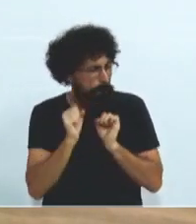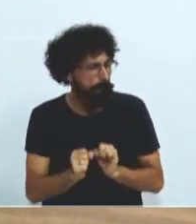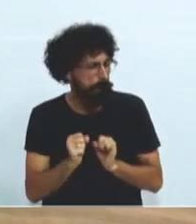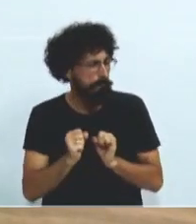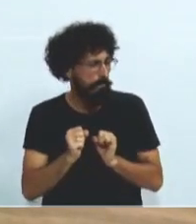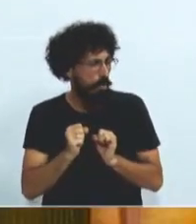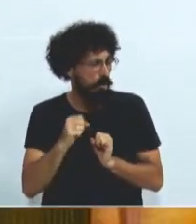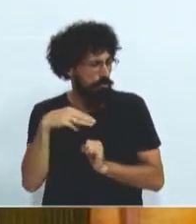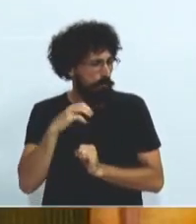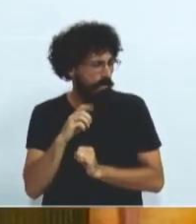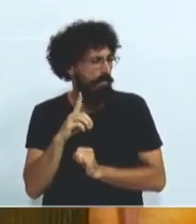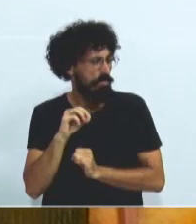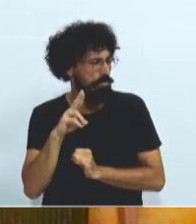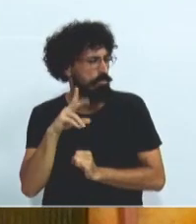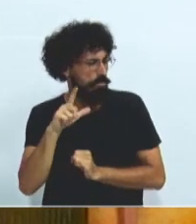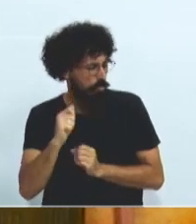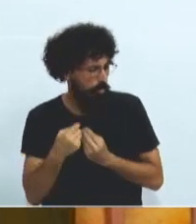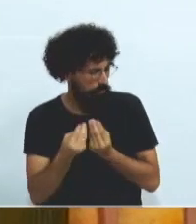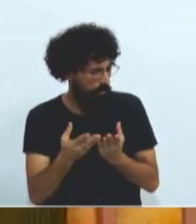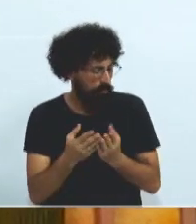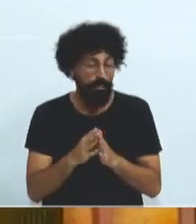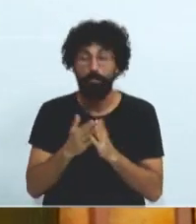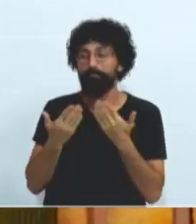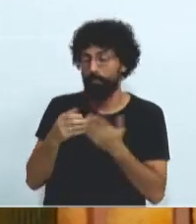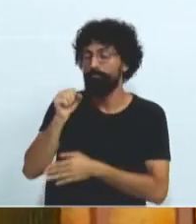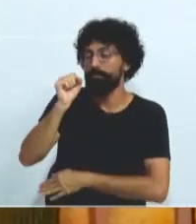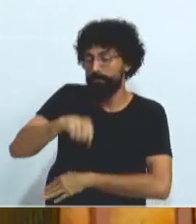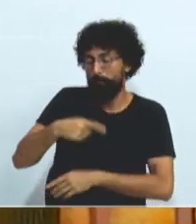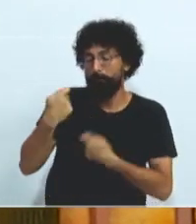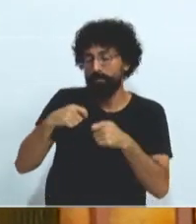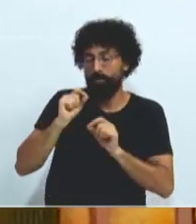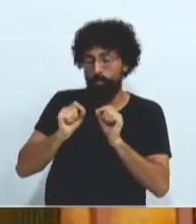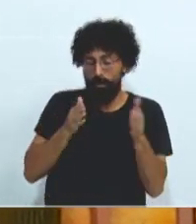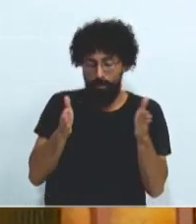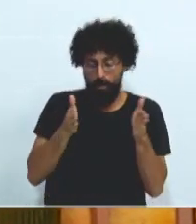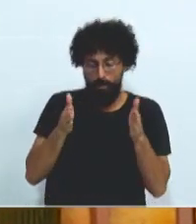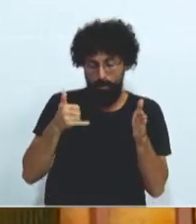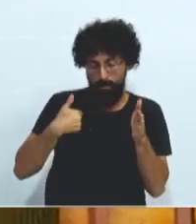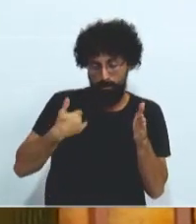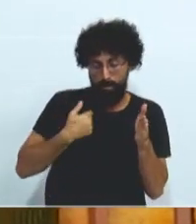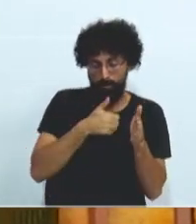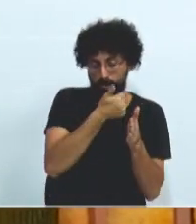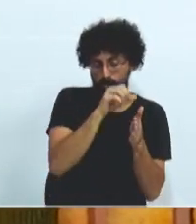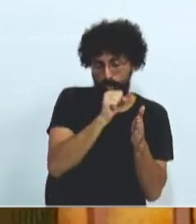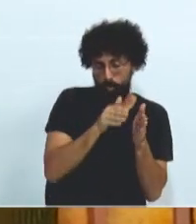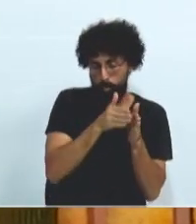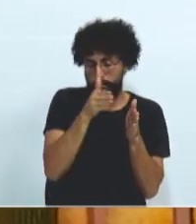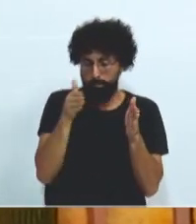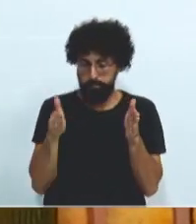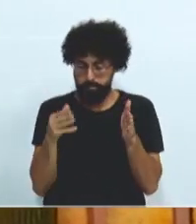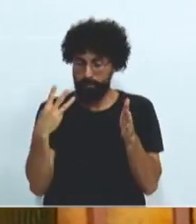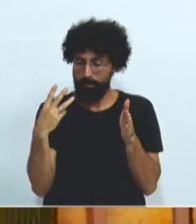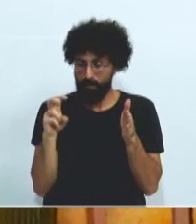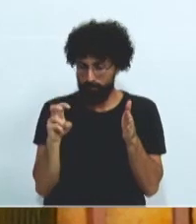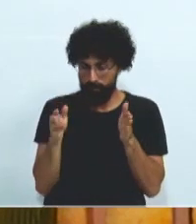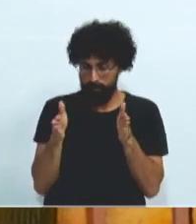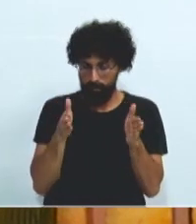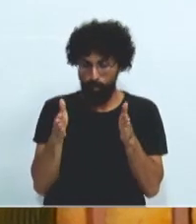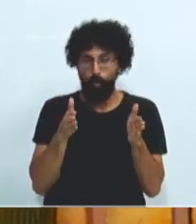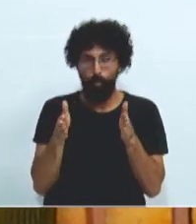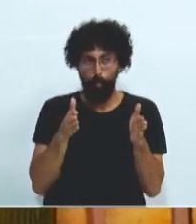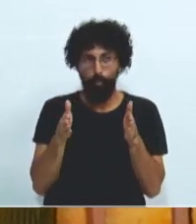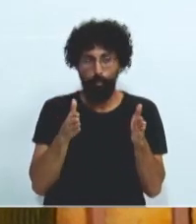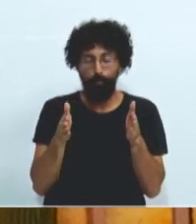Existem critérios, sim. Então, a pessoa tem que ter entre 18 e 35 anos de idade. No ano passado foi mudada essa faixa etária maior, agora